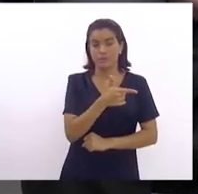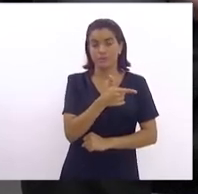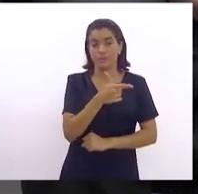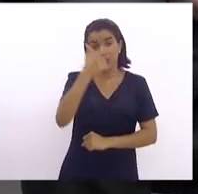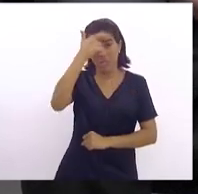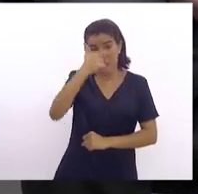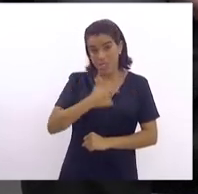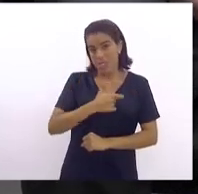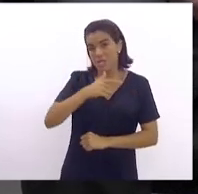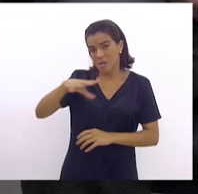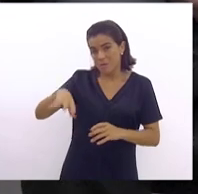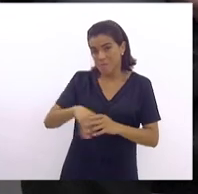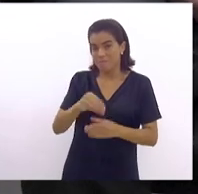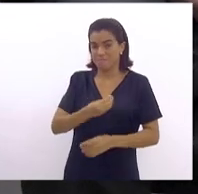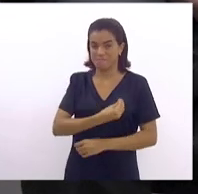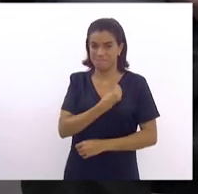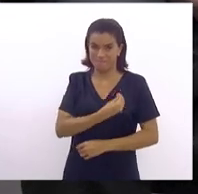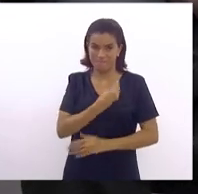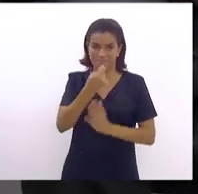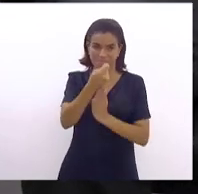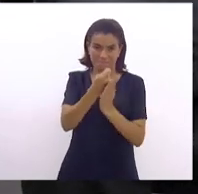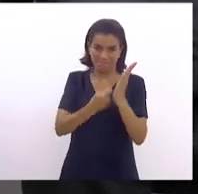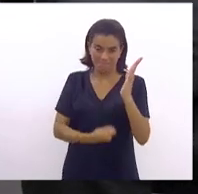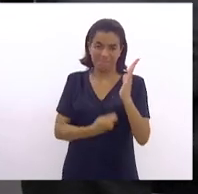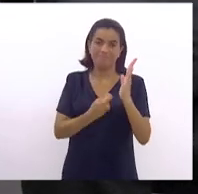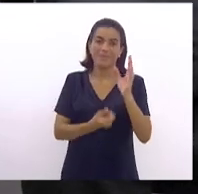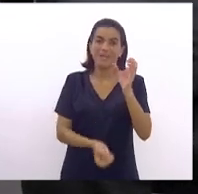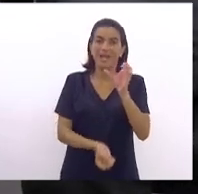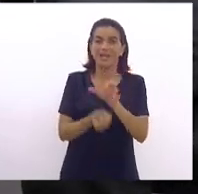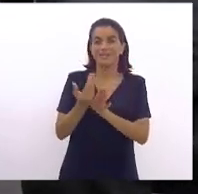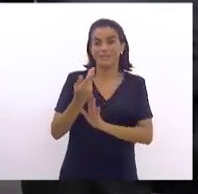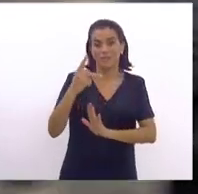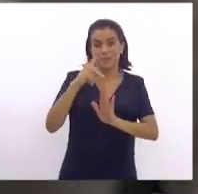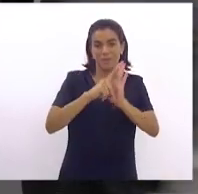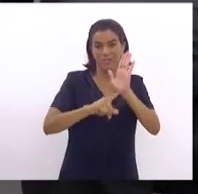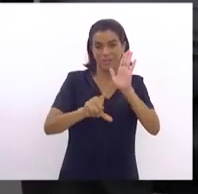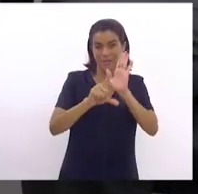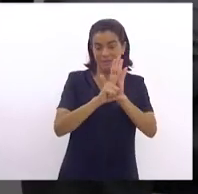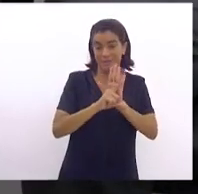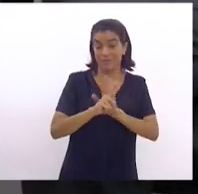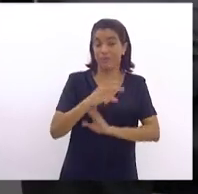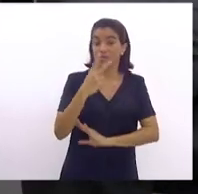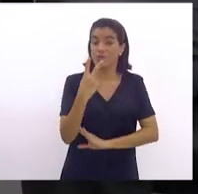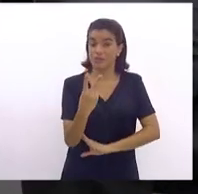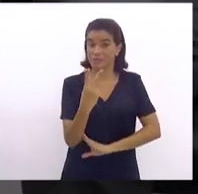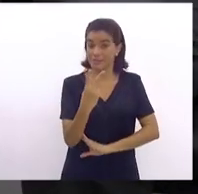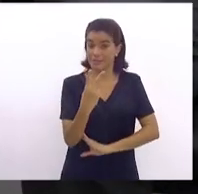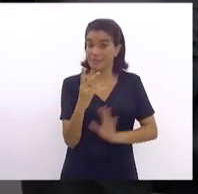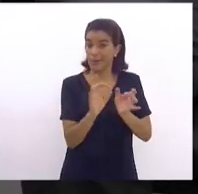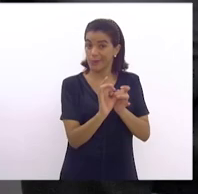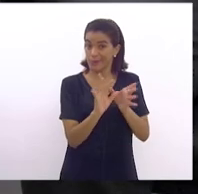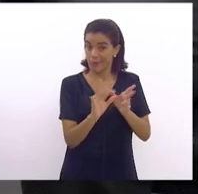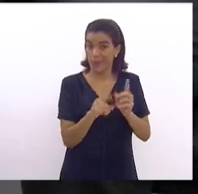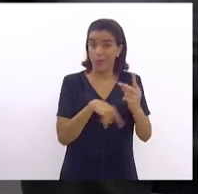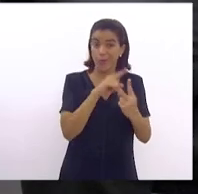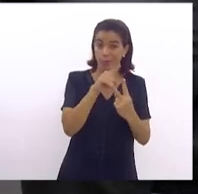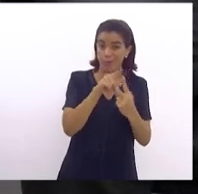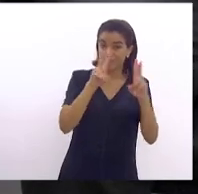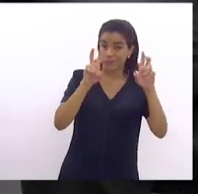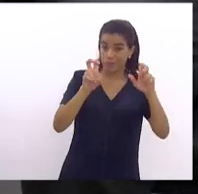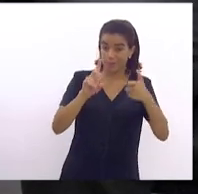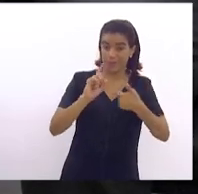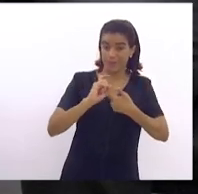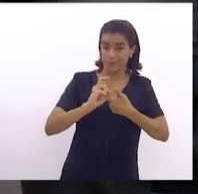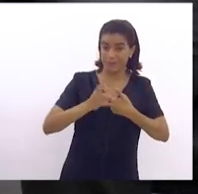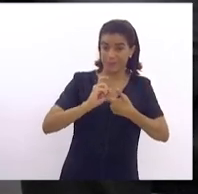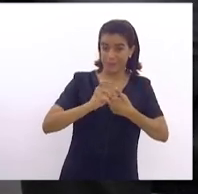eu participei de dois projetos autorizativos. Um dizia a respeito aos executivos